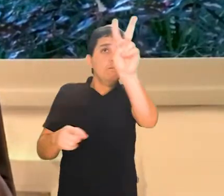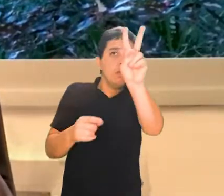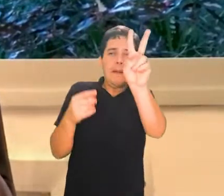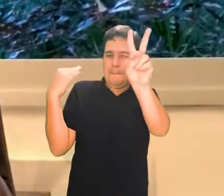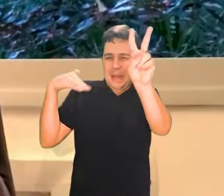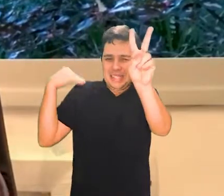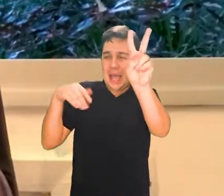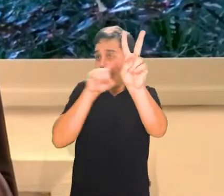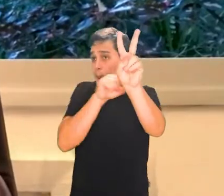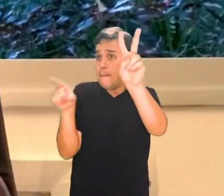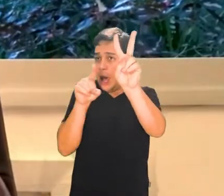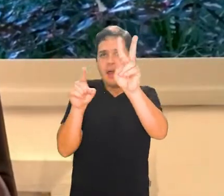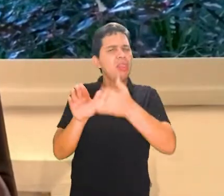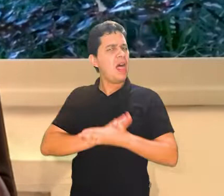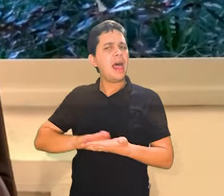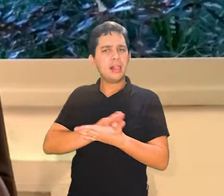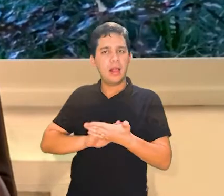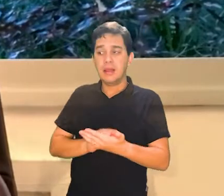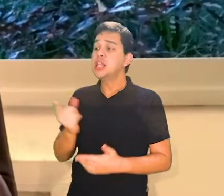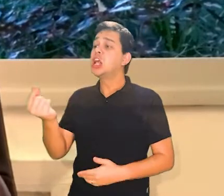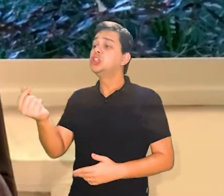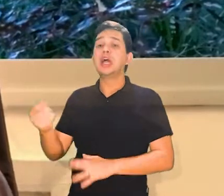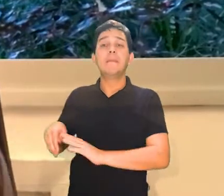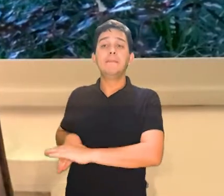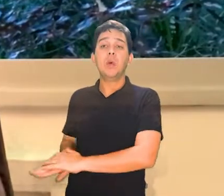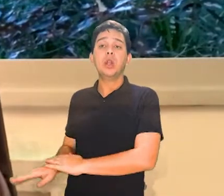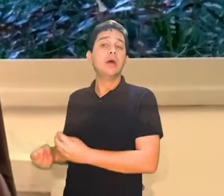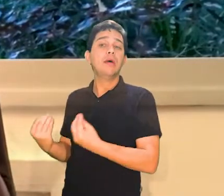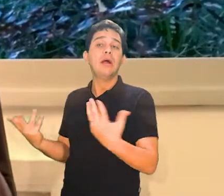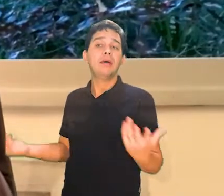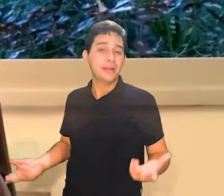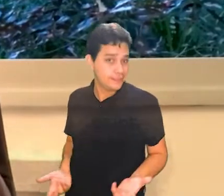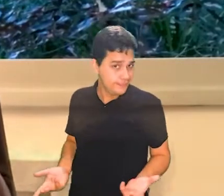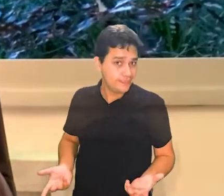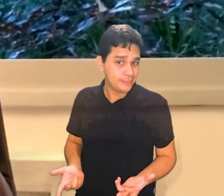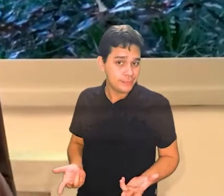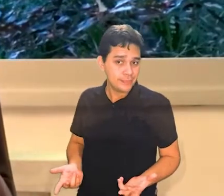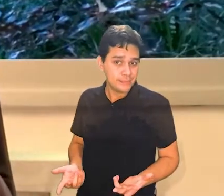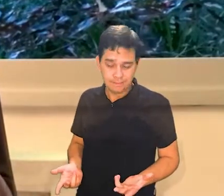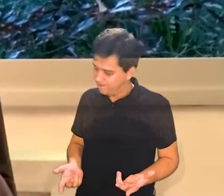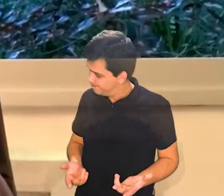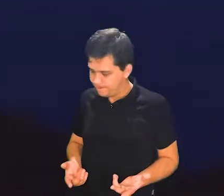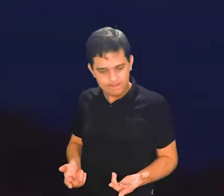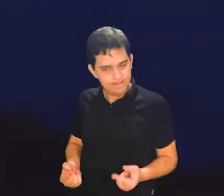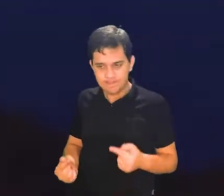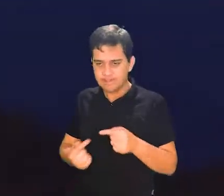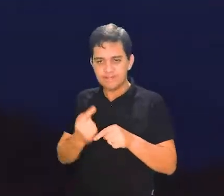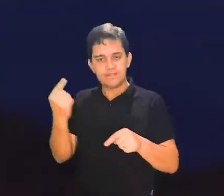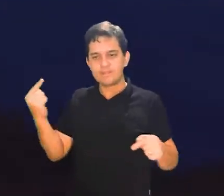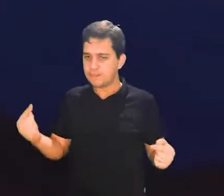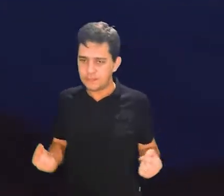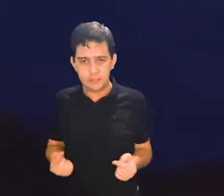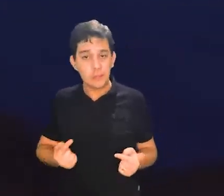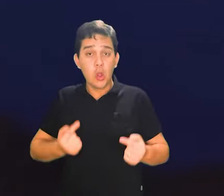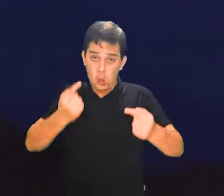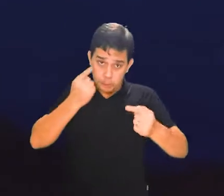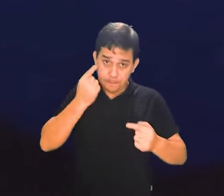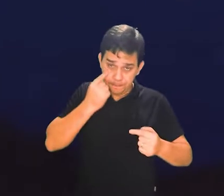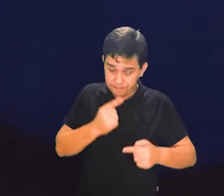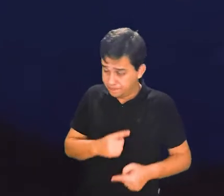conseguir renegociar o lugar que já tinha vendido e ganhar 2 vezes. Quer dizer,